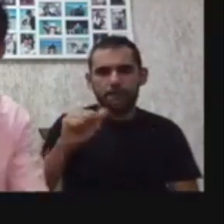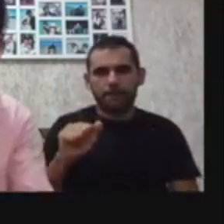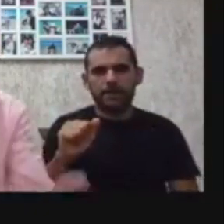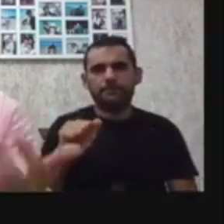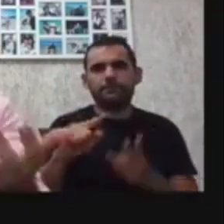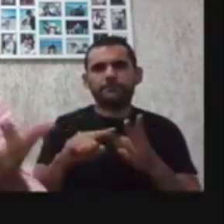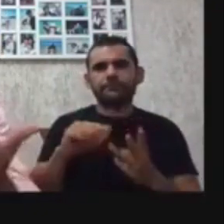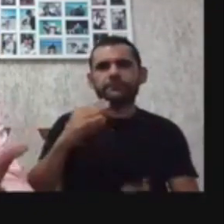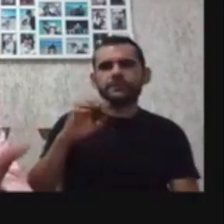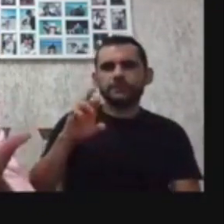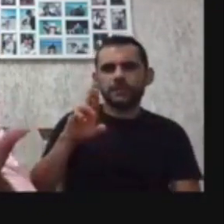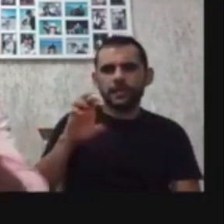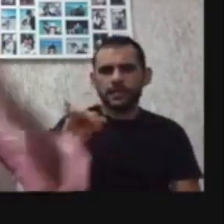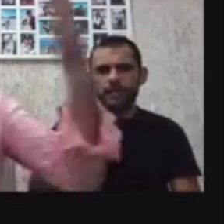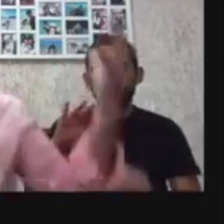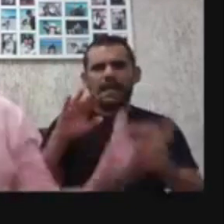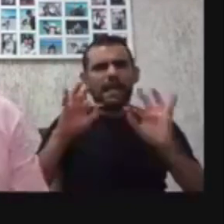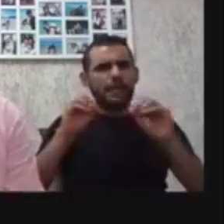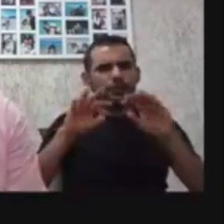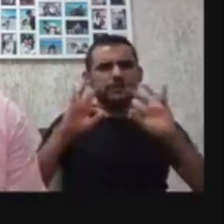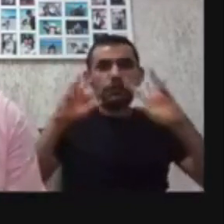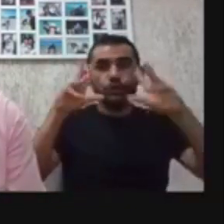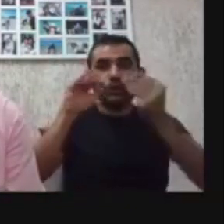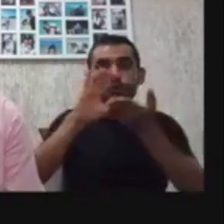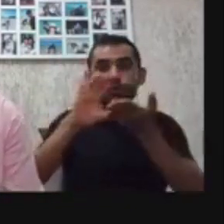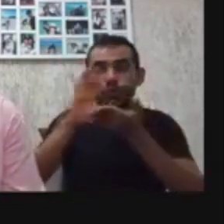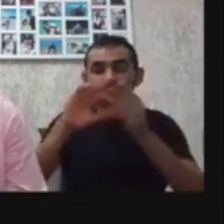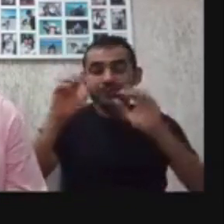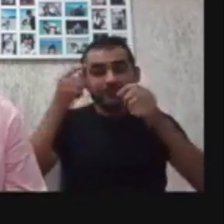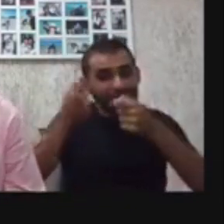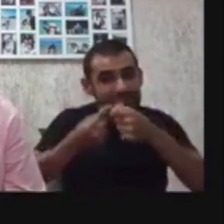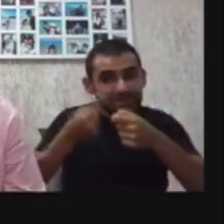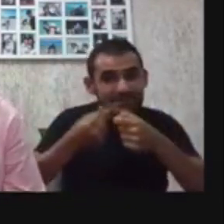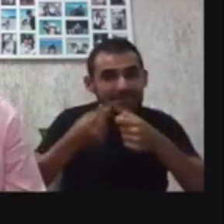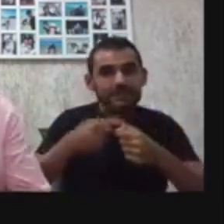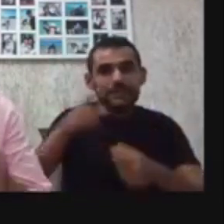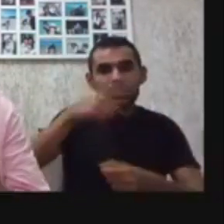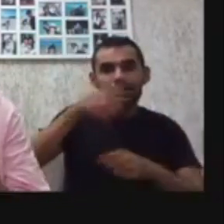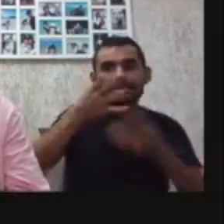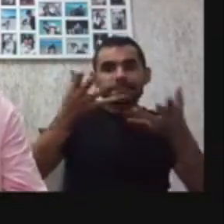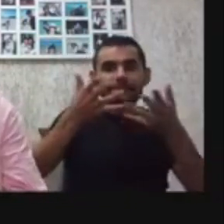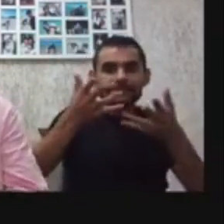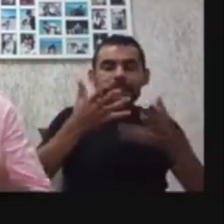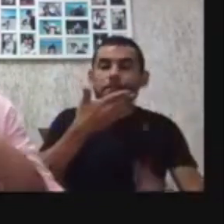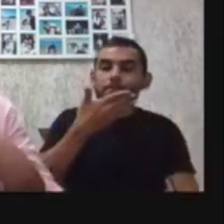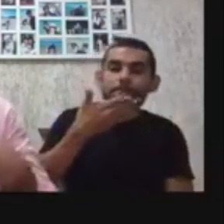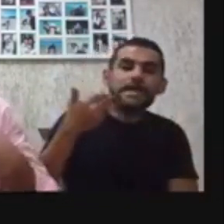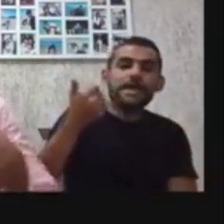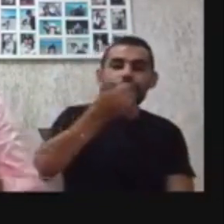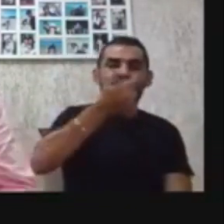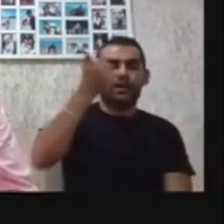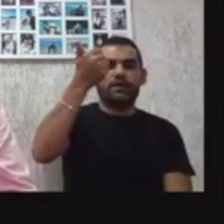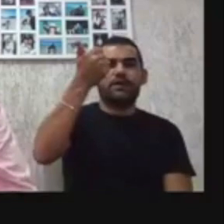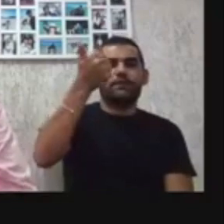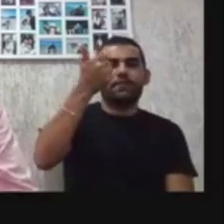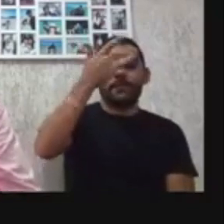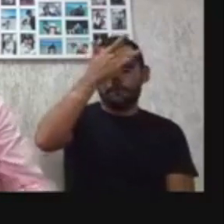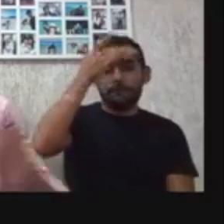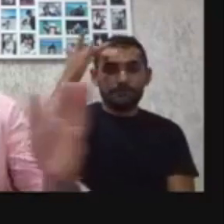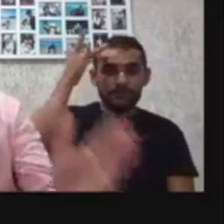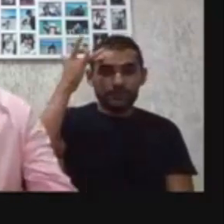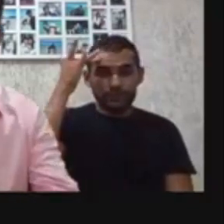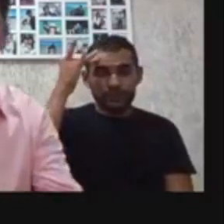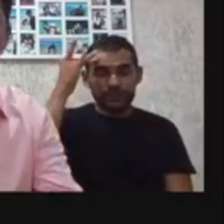do SEREI, da educação, todos os conselhos da nossa cidade, eles querem melhorar. São pessoas que são